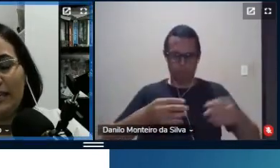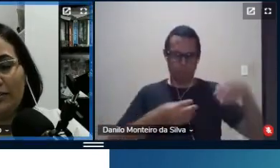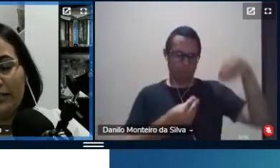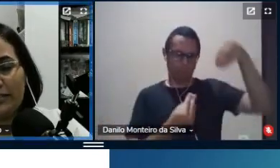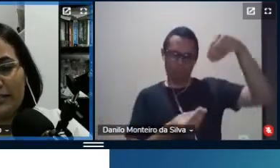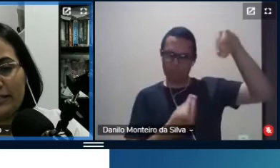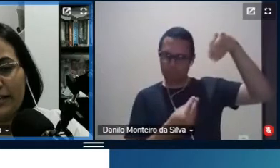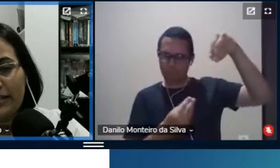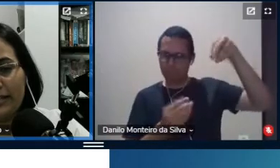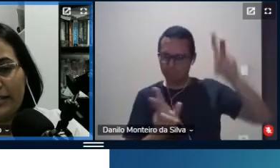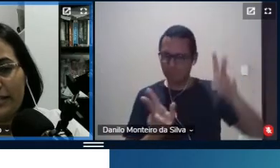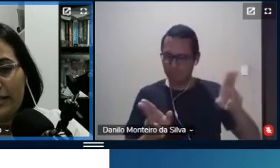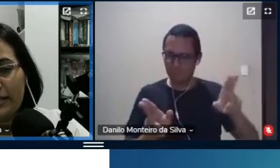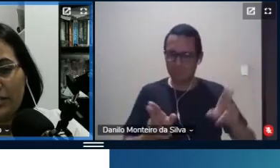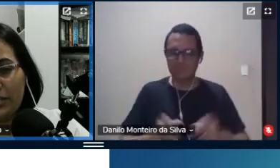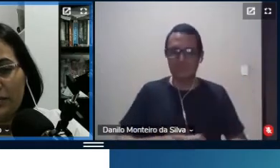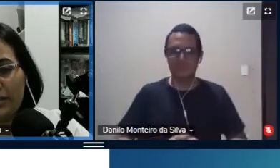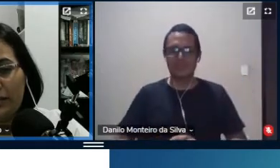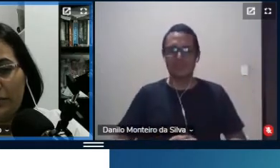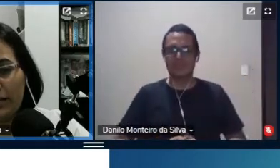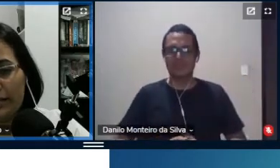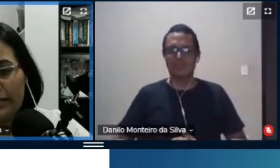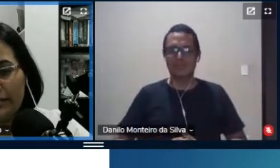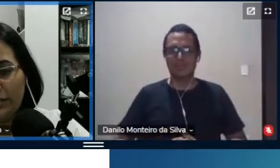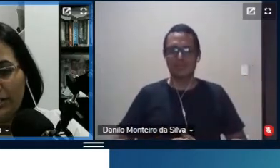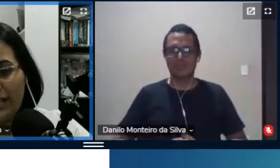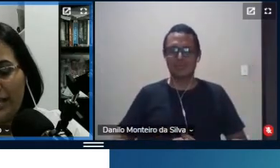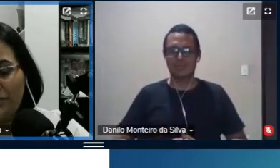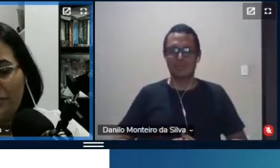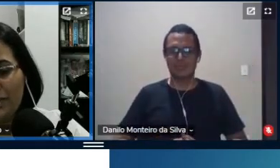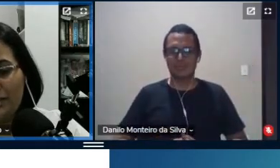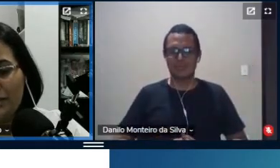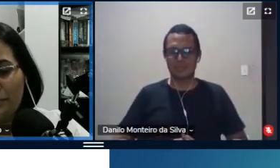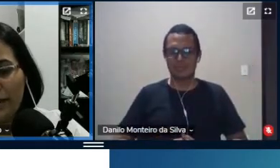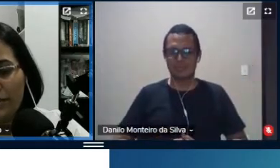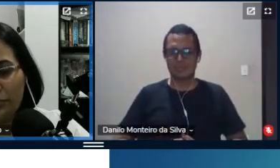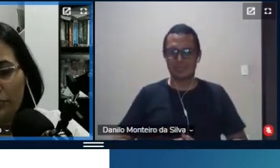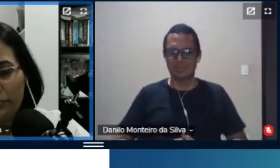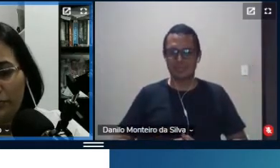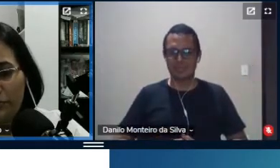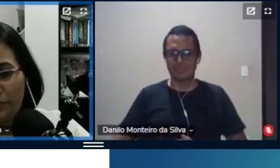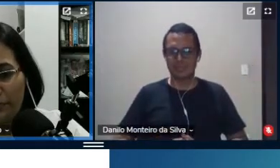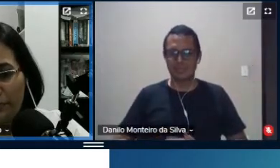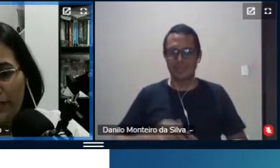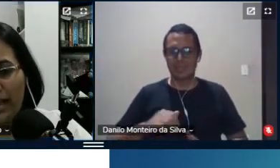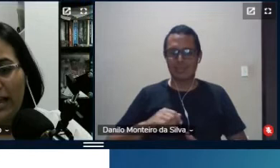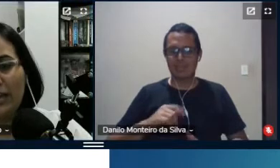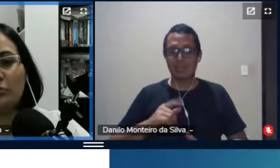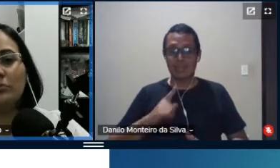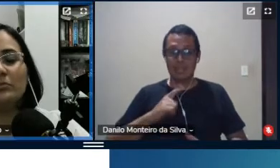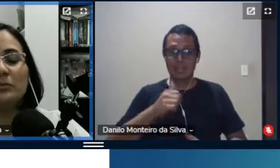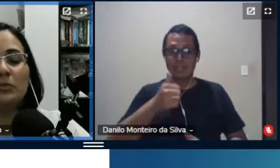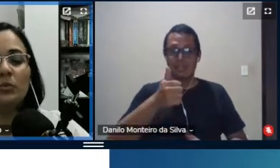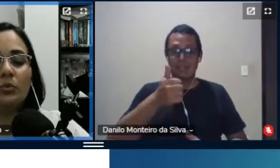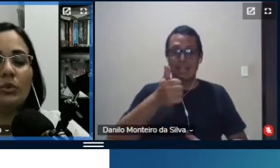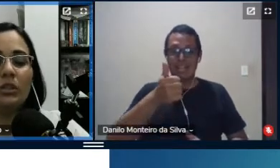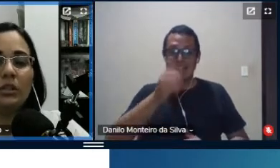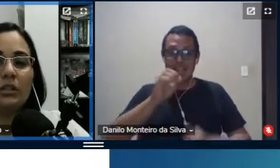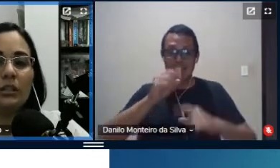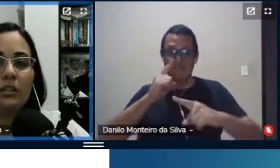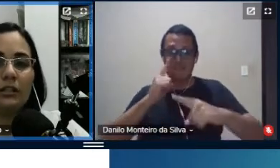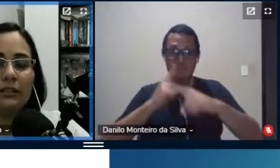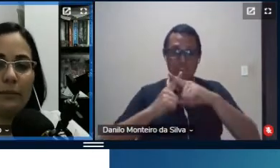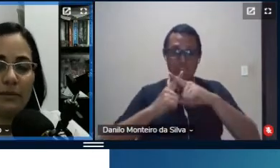E o que acontece? Aqui a gente vai ter uma classe de 10 vezes mais raio